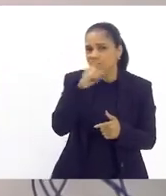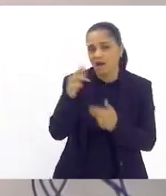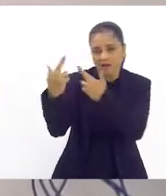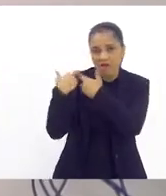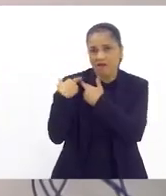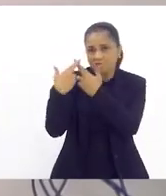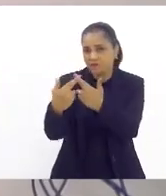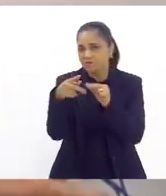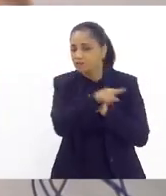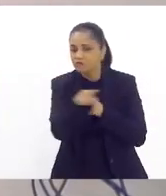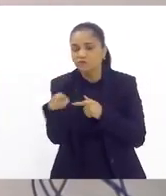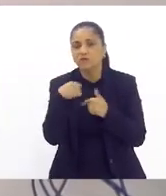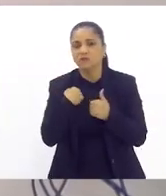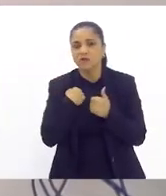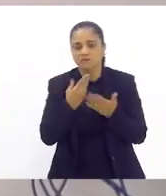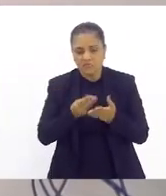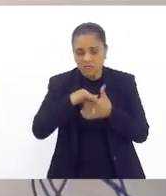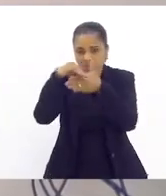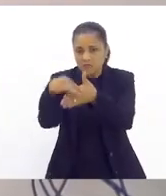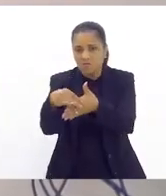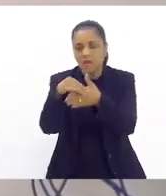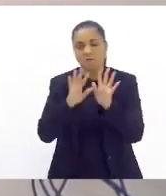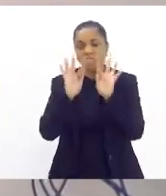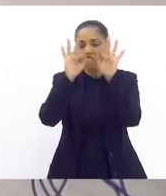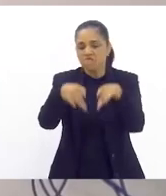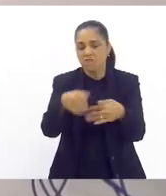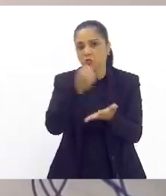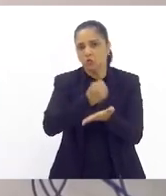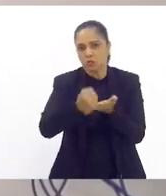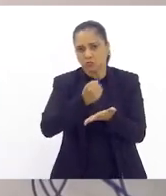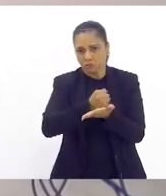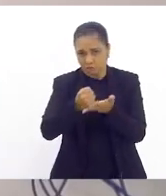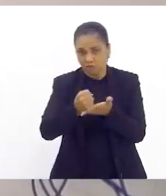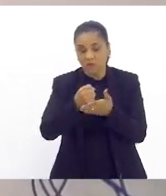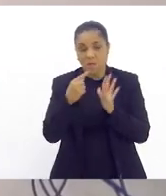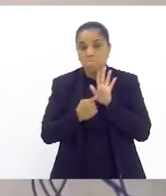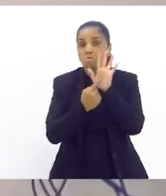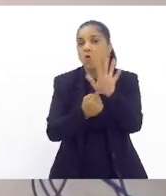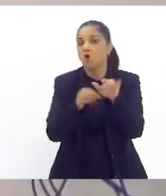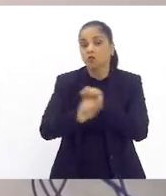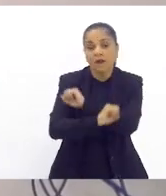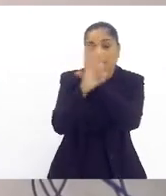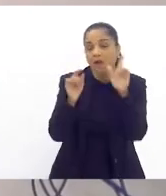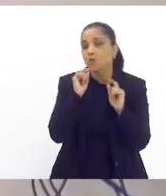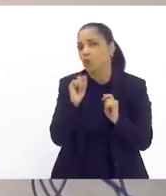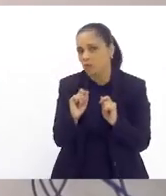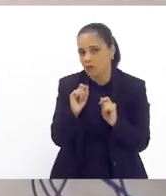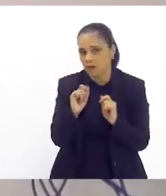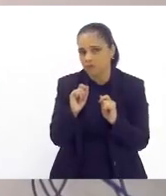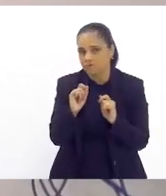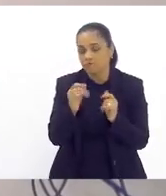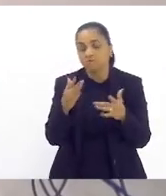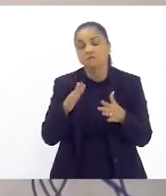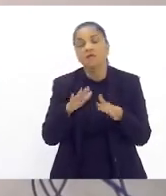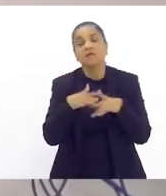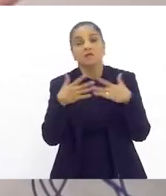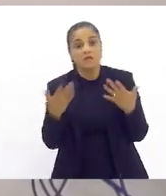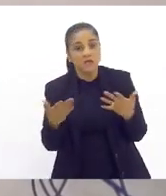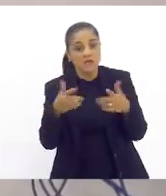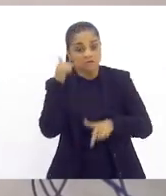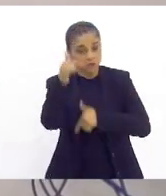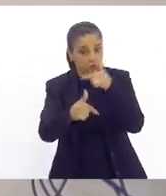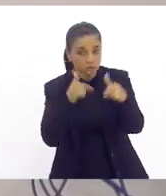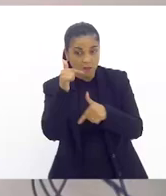responsabilidade de vocês e caminhar para o encerramento desse contratos E aí fica evidente que nem sempre a concessão de